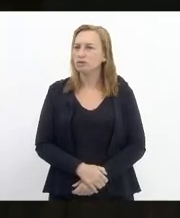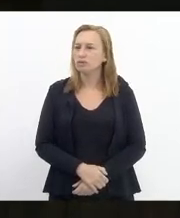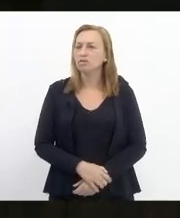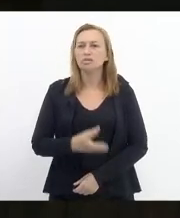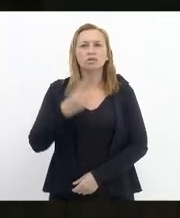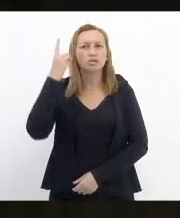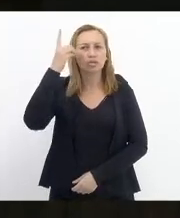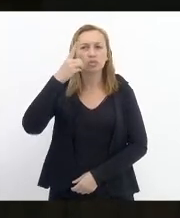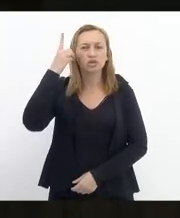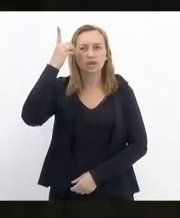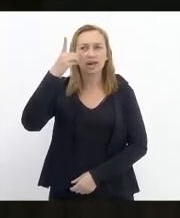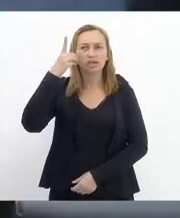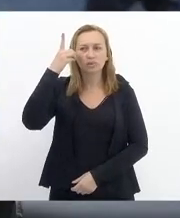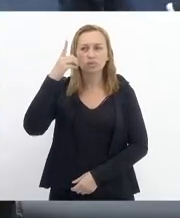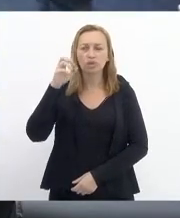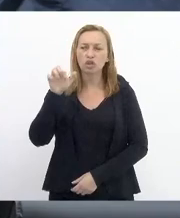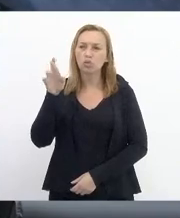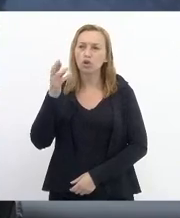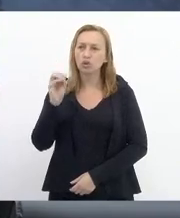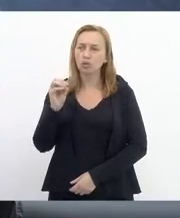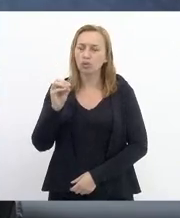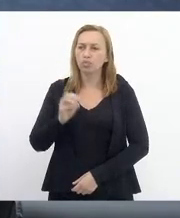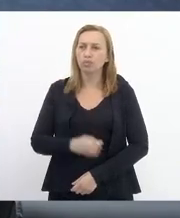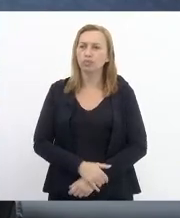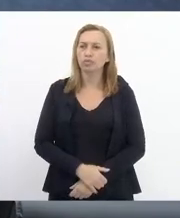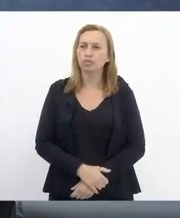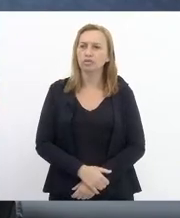deputado Eurico Júnior.